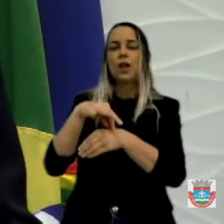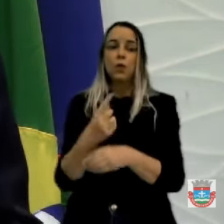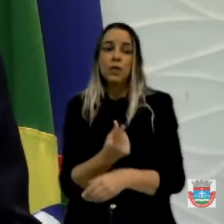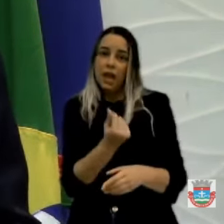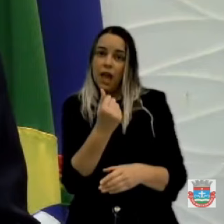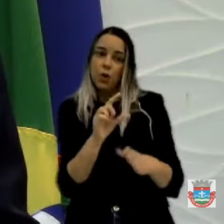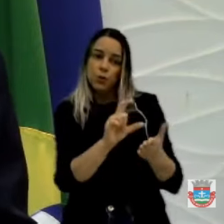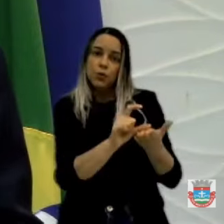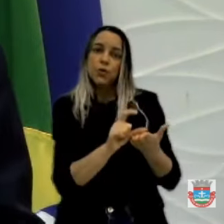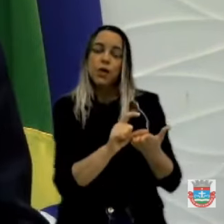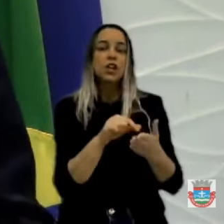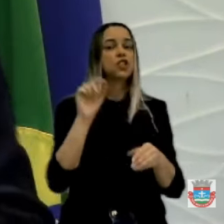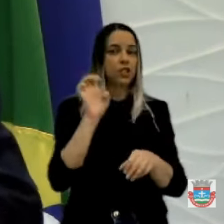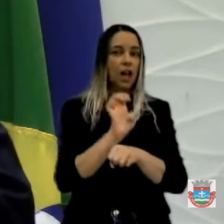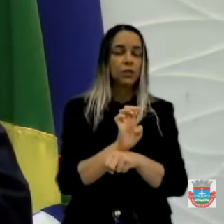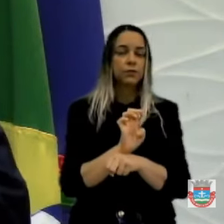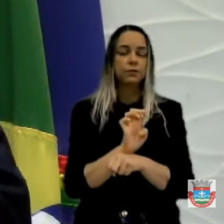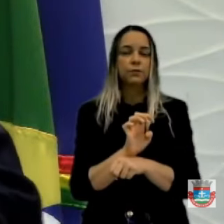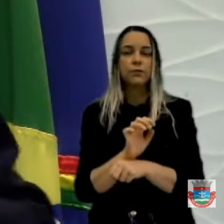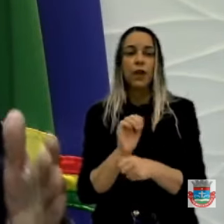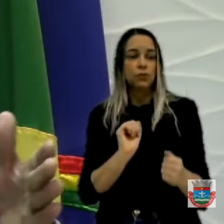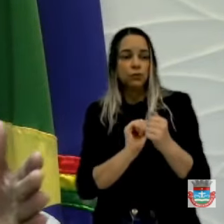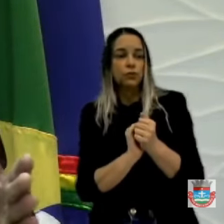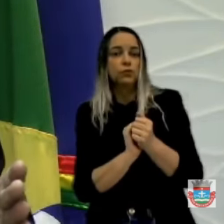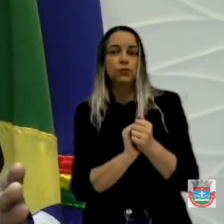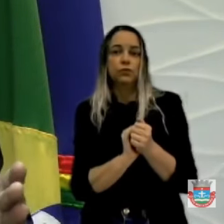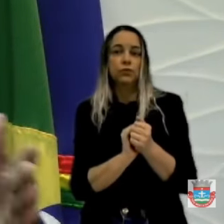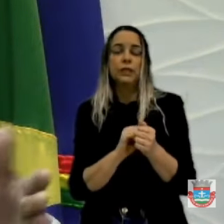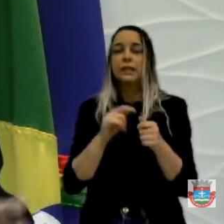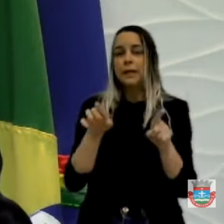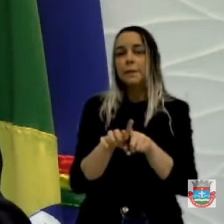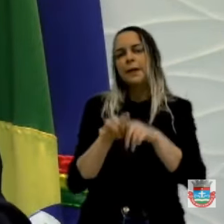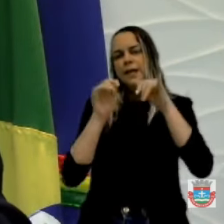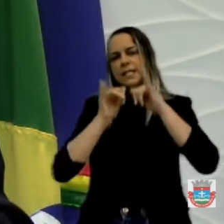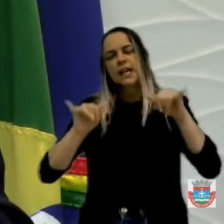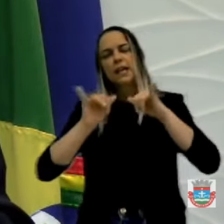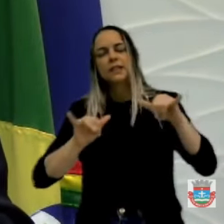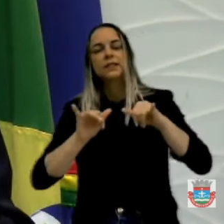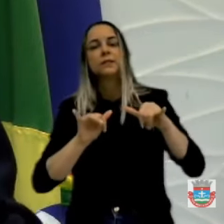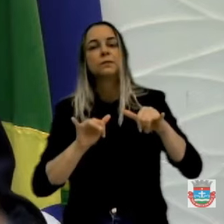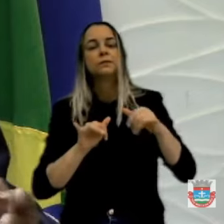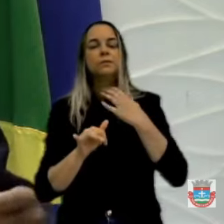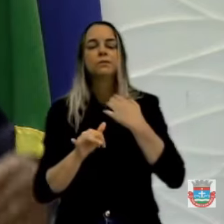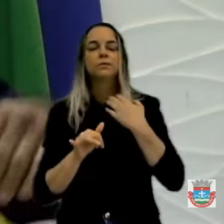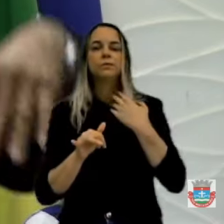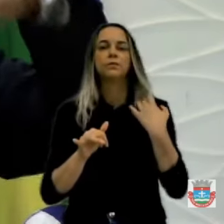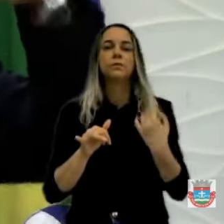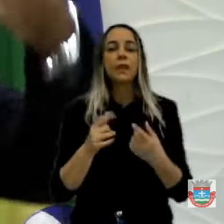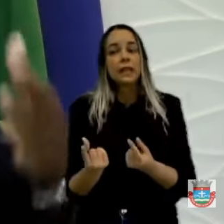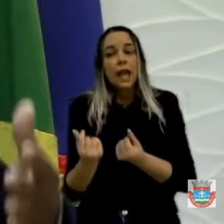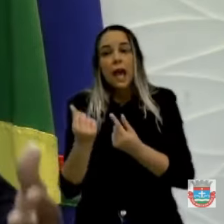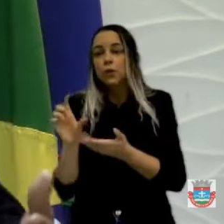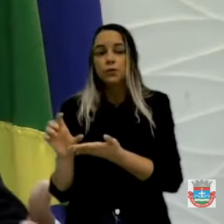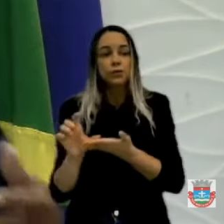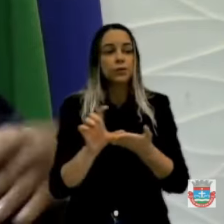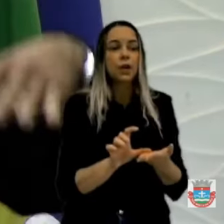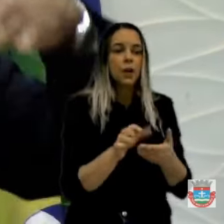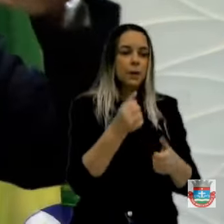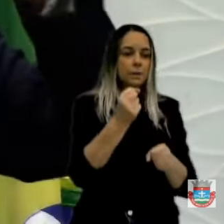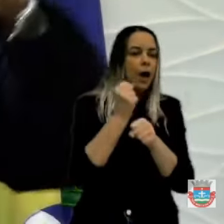estado, foi pegar carona e dizer que ela estava trazendo dinheiro, estava